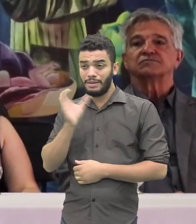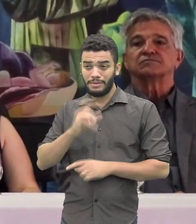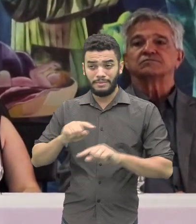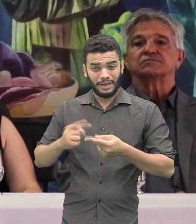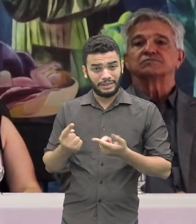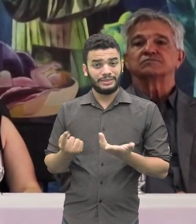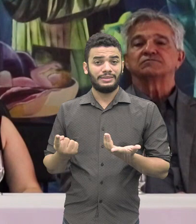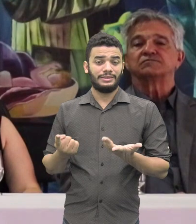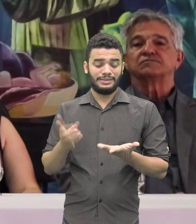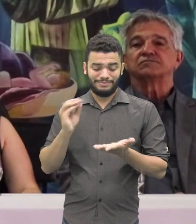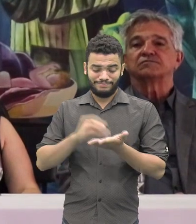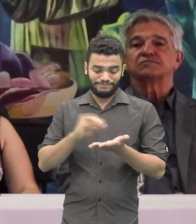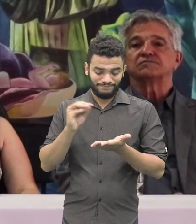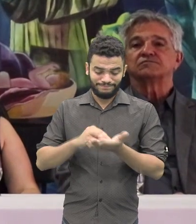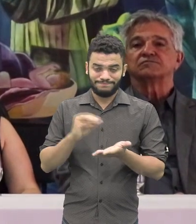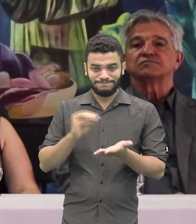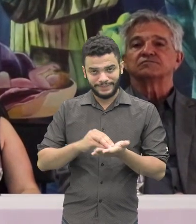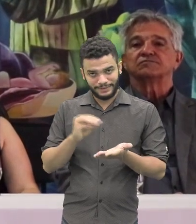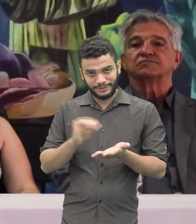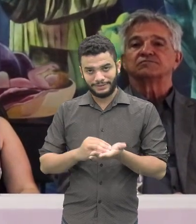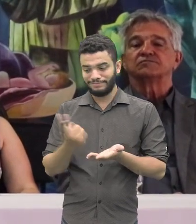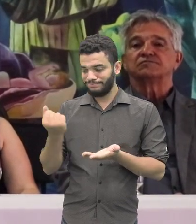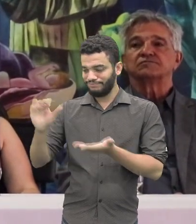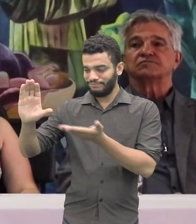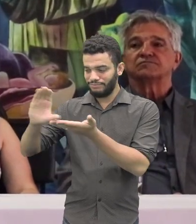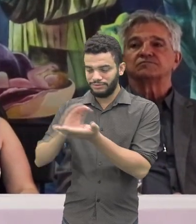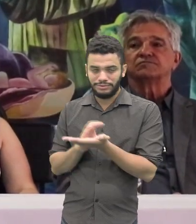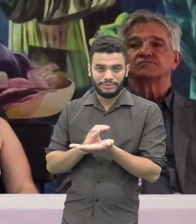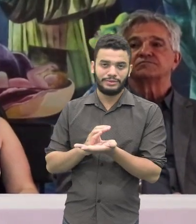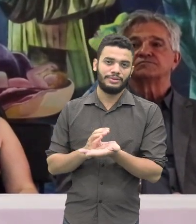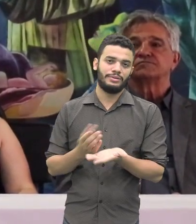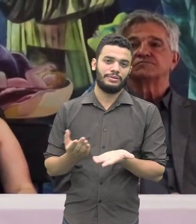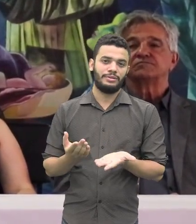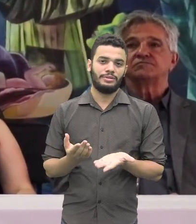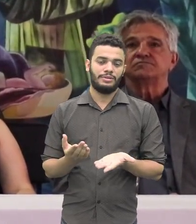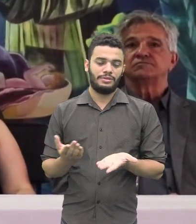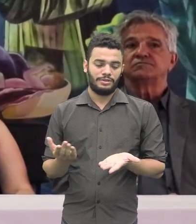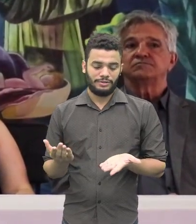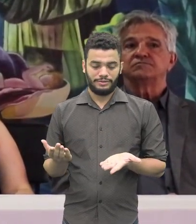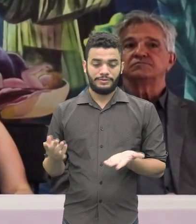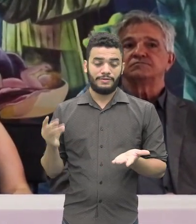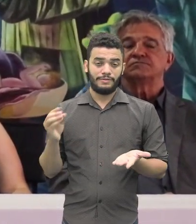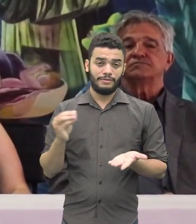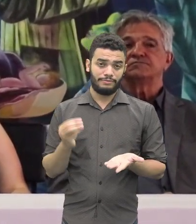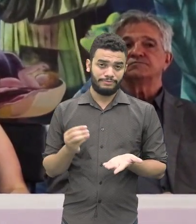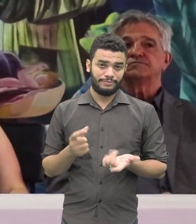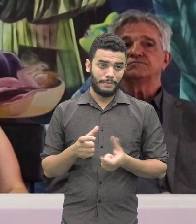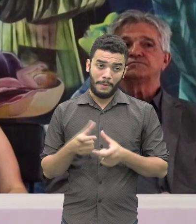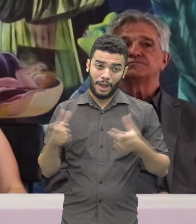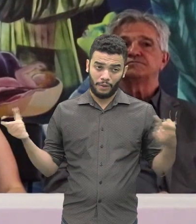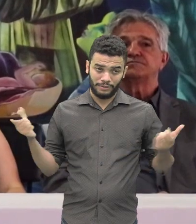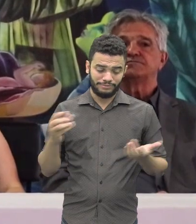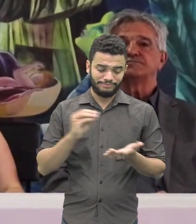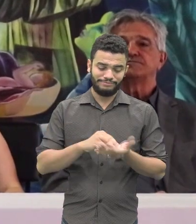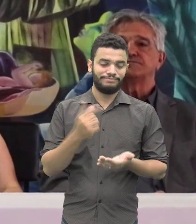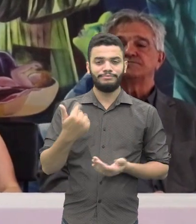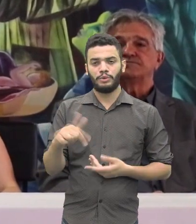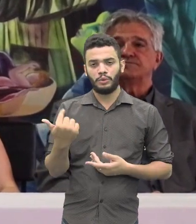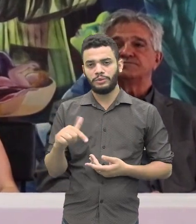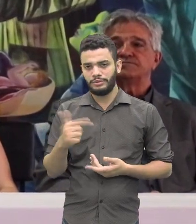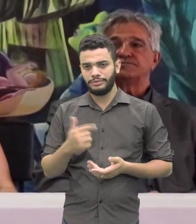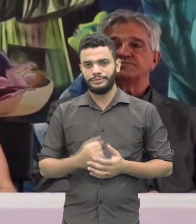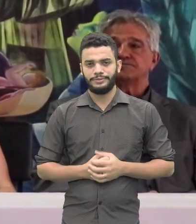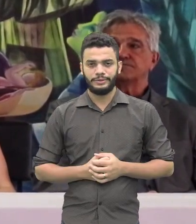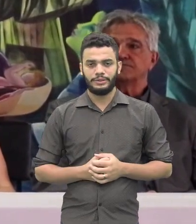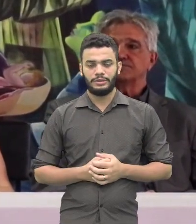E por aí vai então é um desabafo também para vocês entenderem que às vezes a gente quer fazer quer